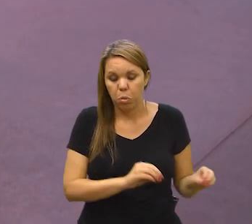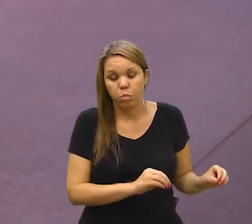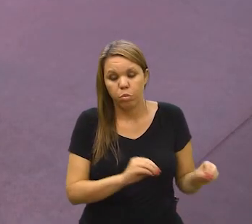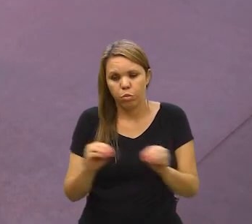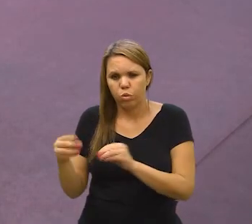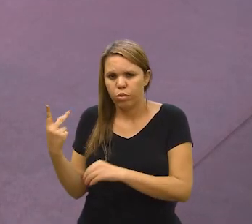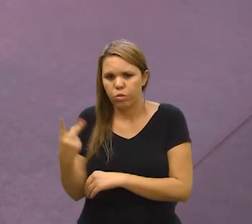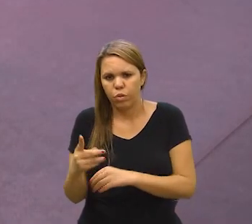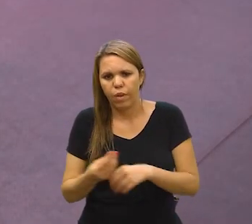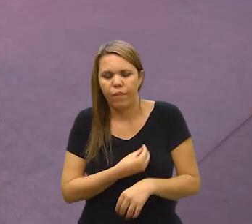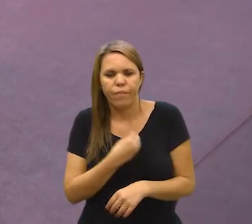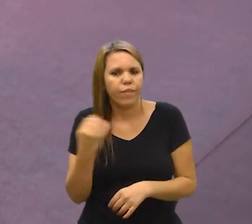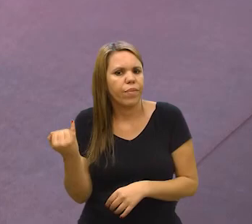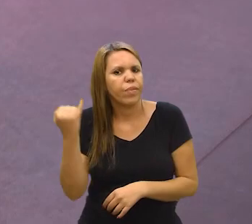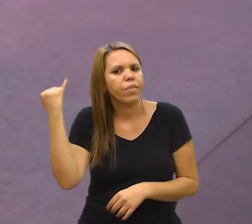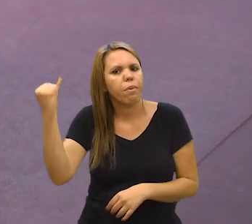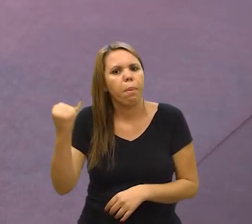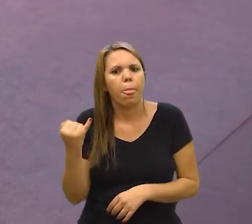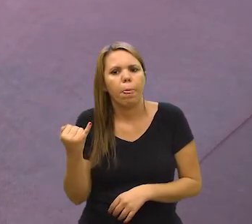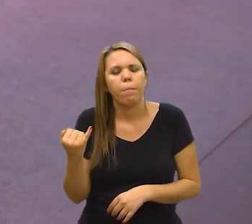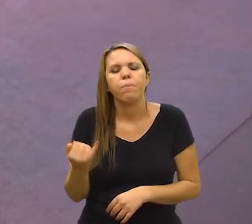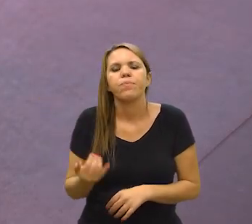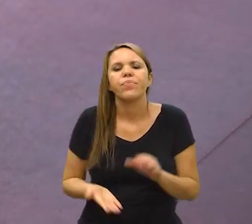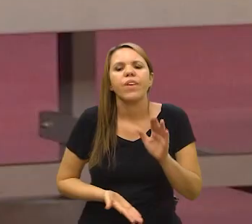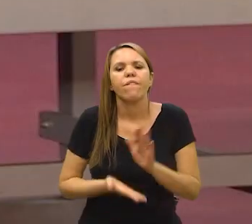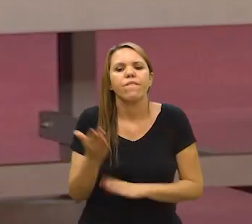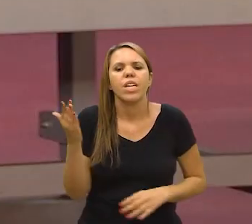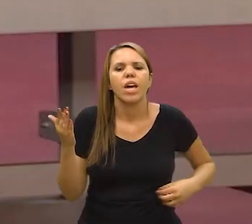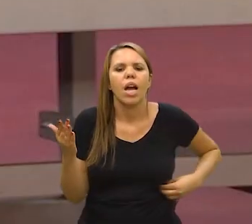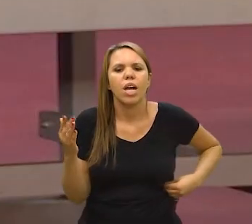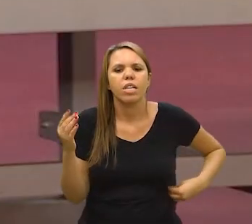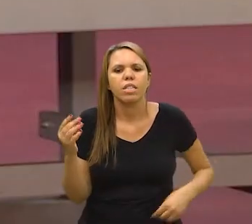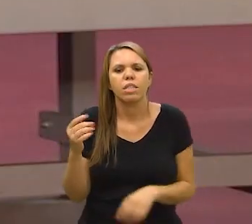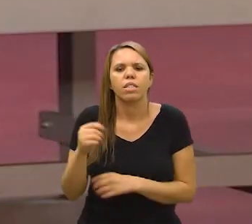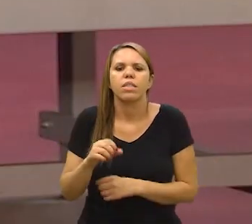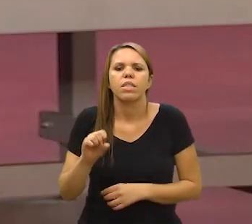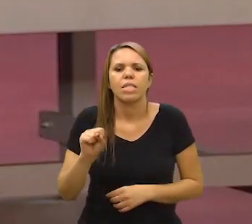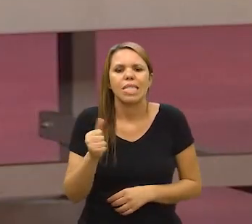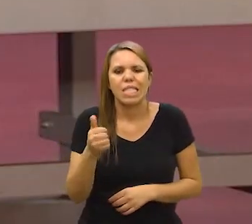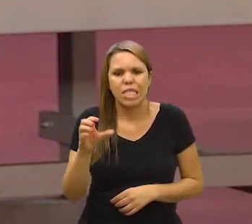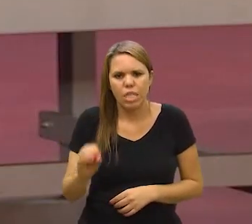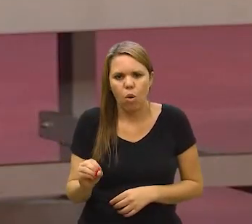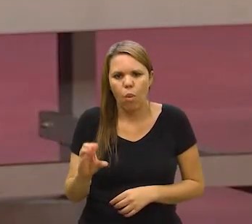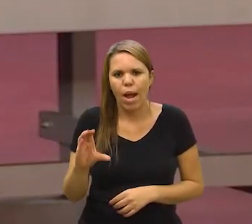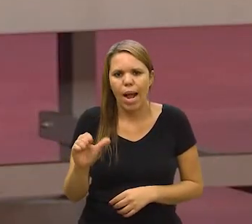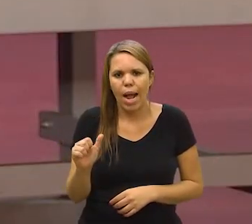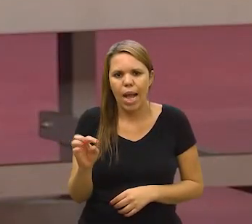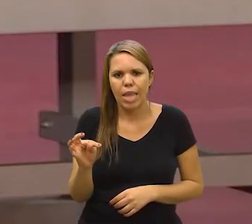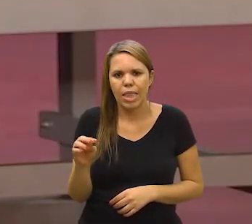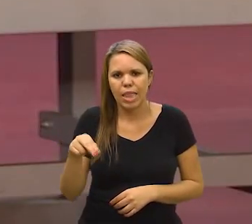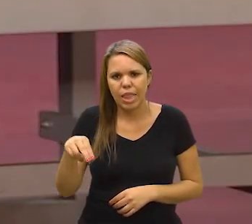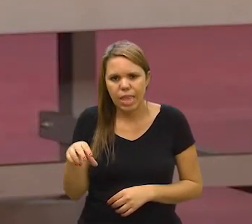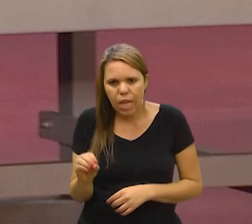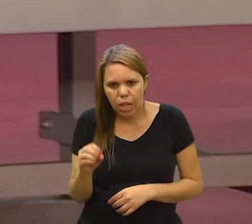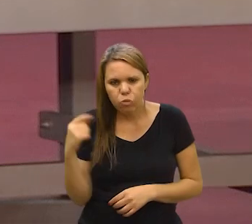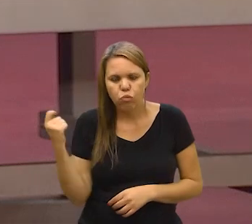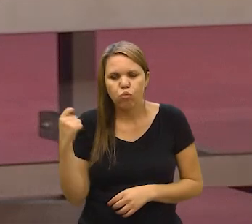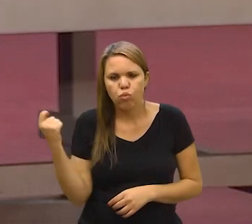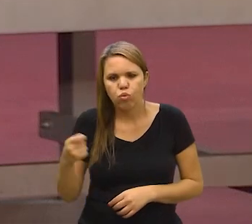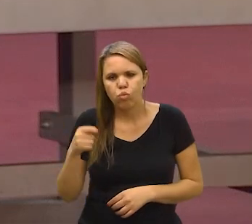mudança na sua vida importante, com uma viagem para São Caetano do Sul. O que aconteceu? Então, essa aí é até uma história curiosa, né?